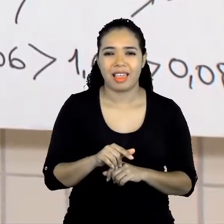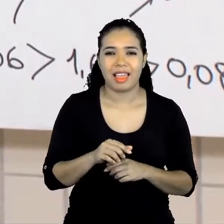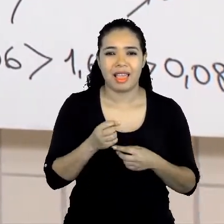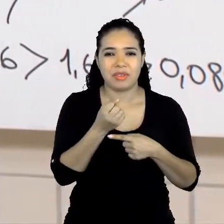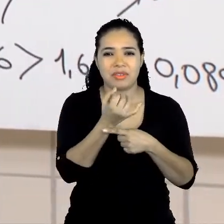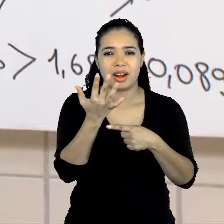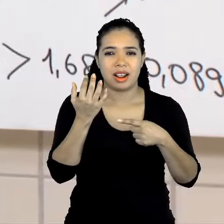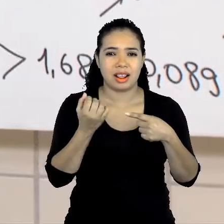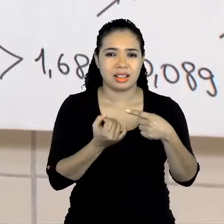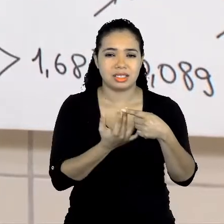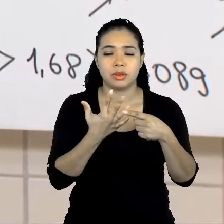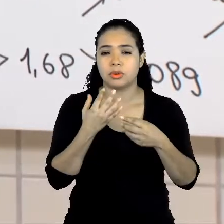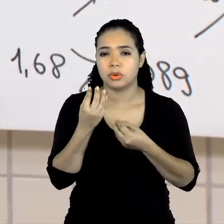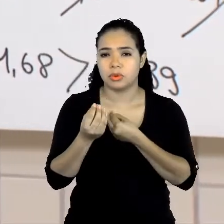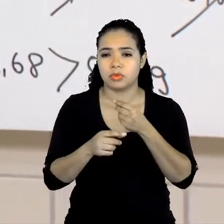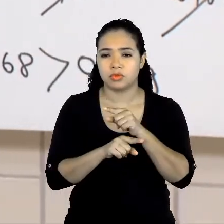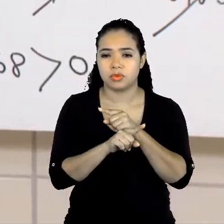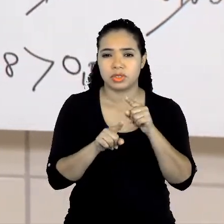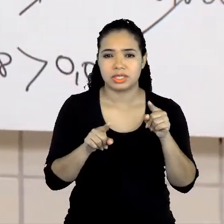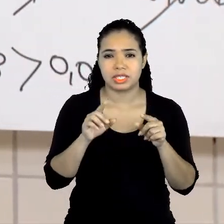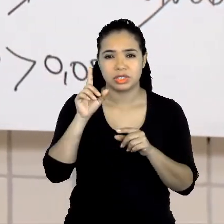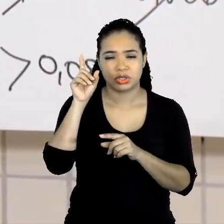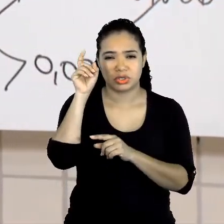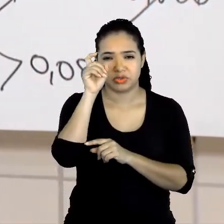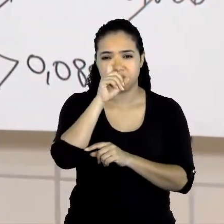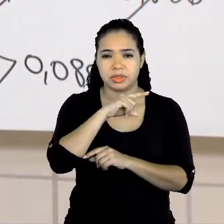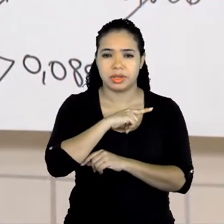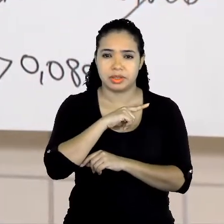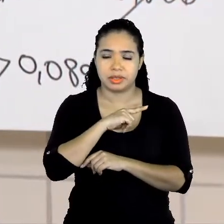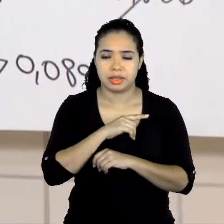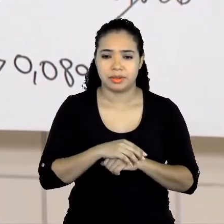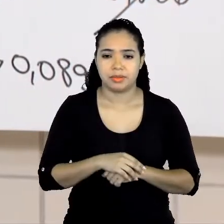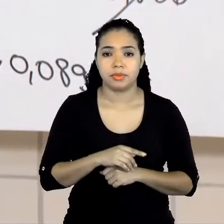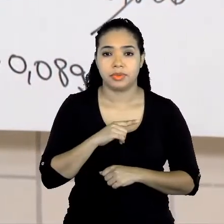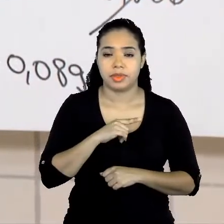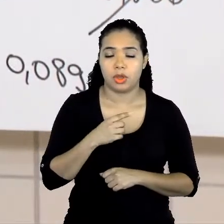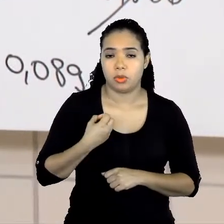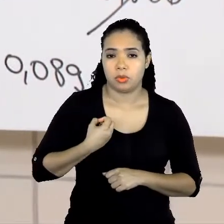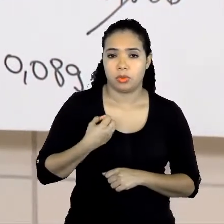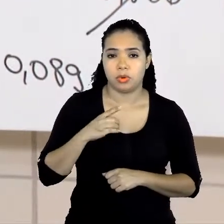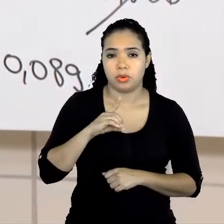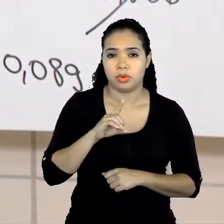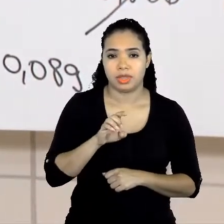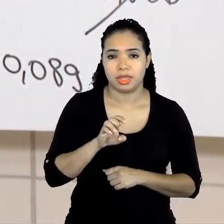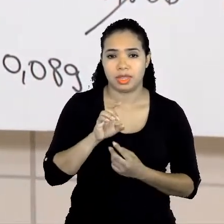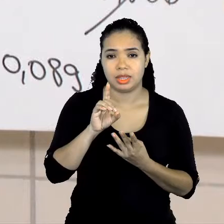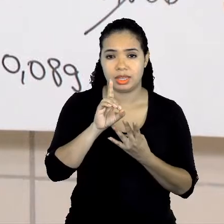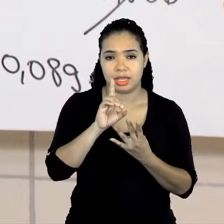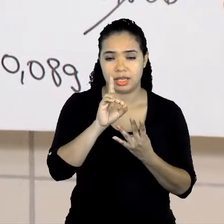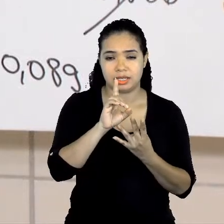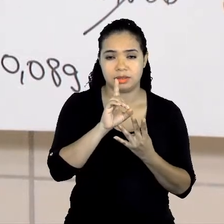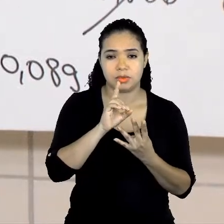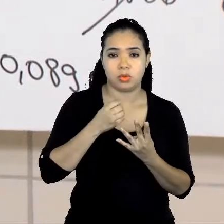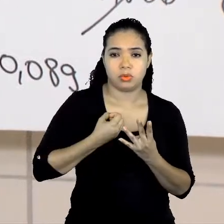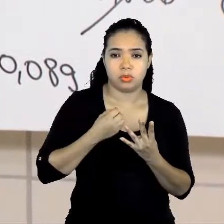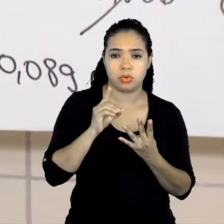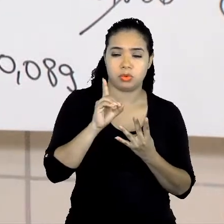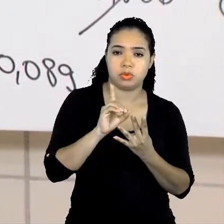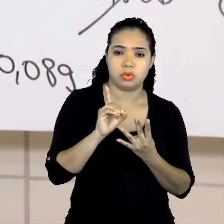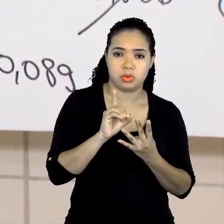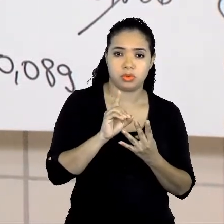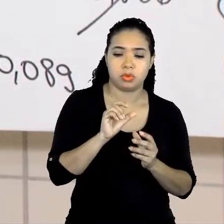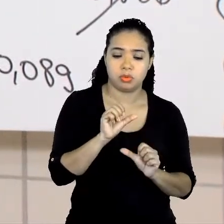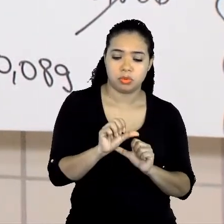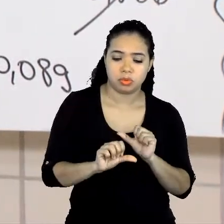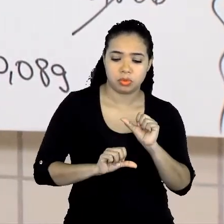vocês têm grande dificuldade. Então, nós temos um número decimal, e desse número decimal passar